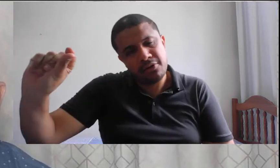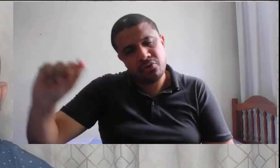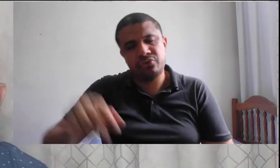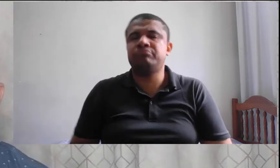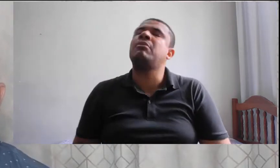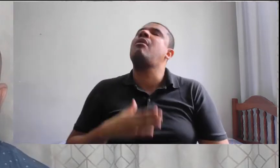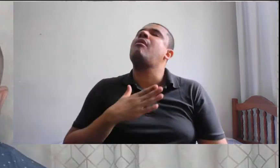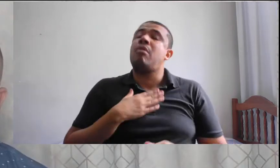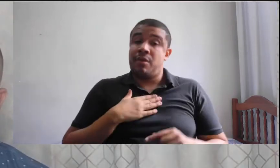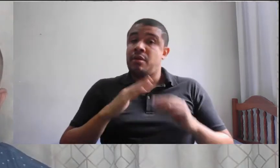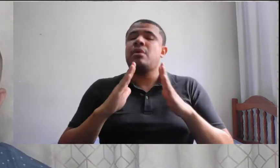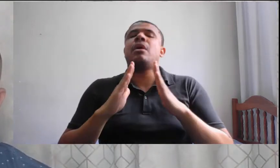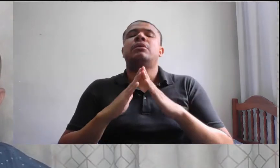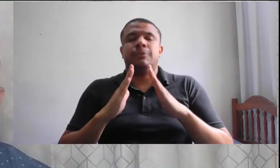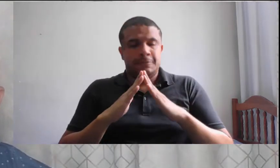e ficamos em casa.